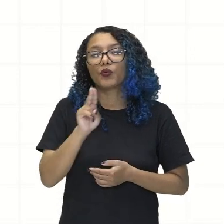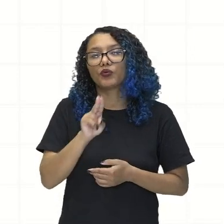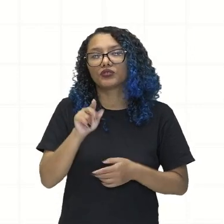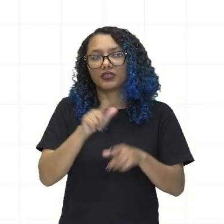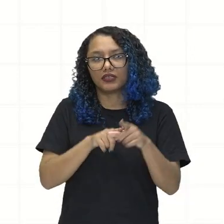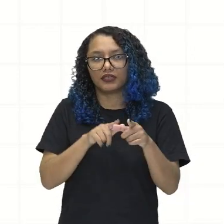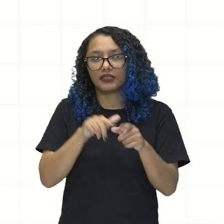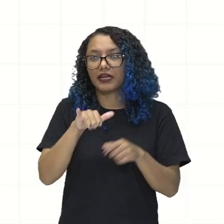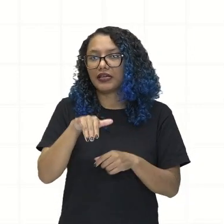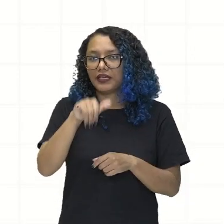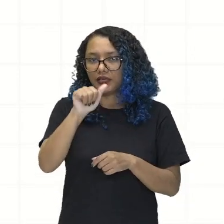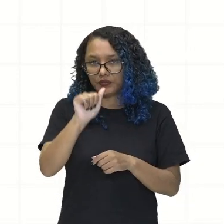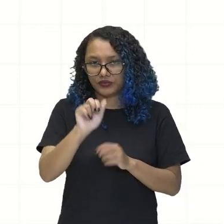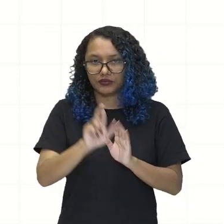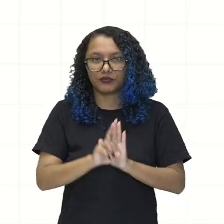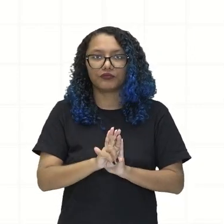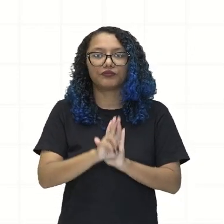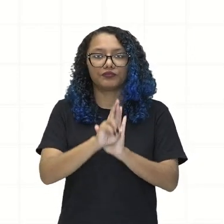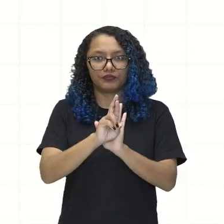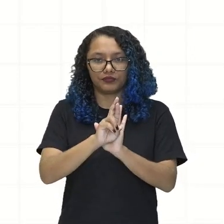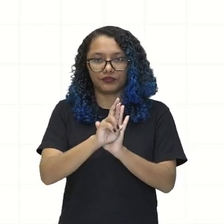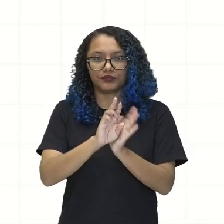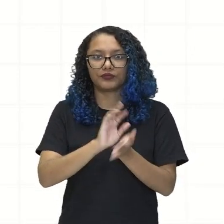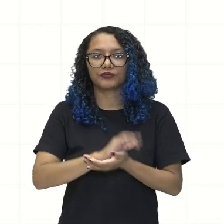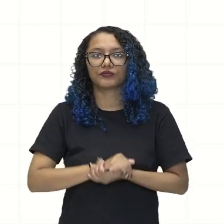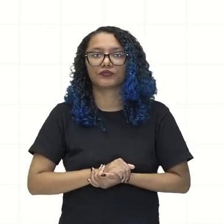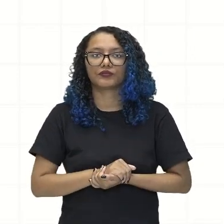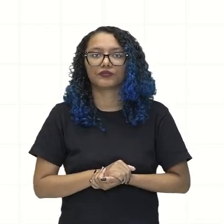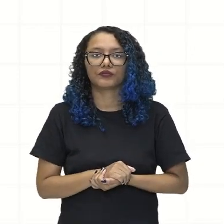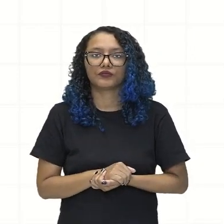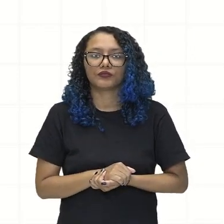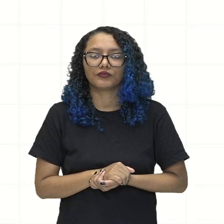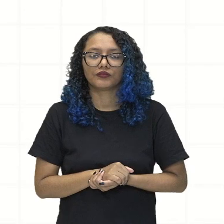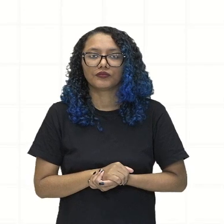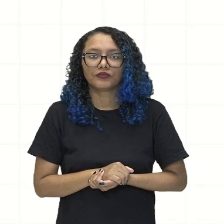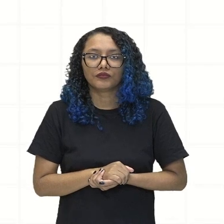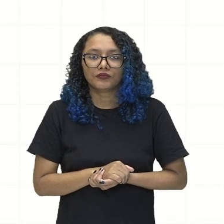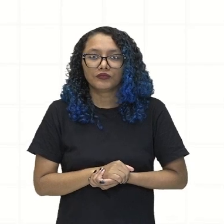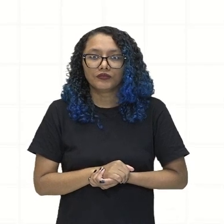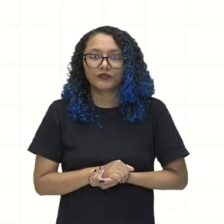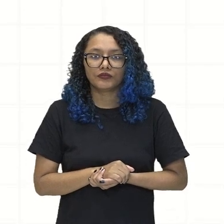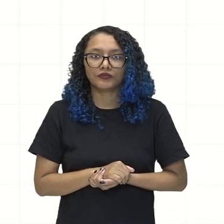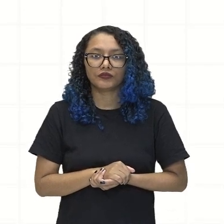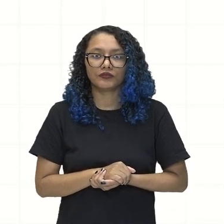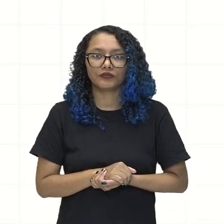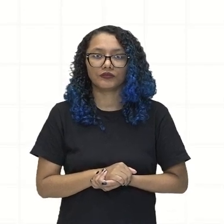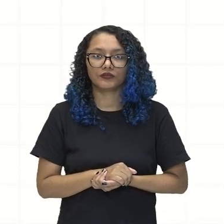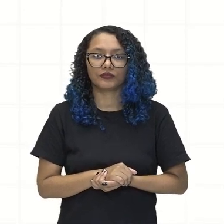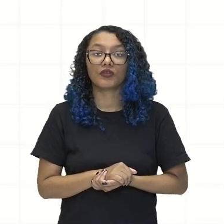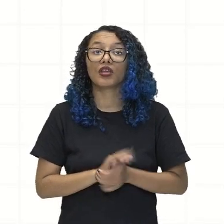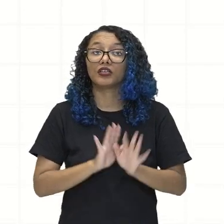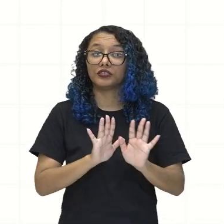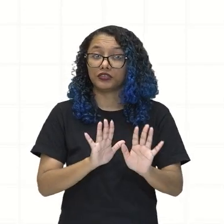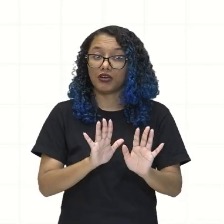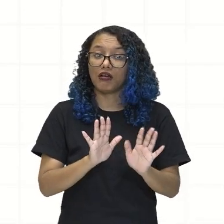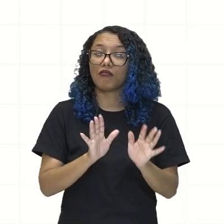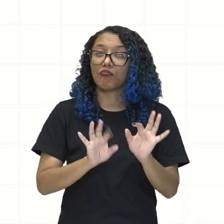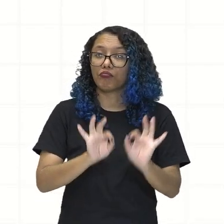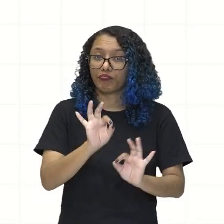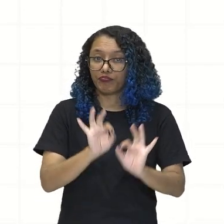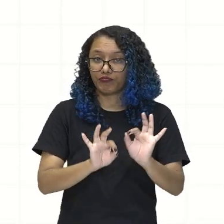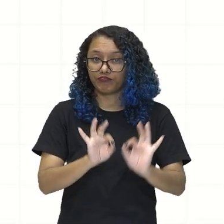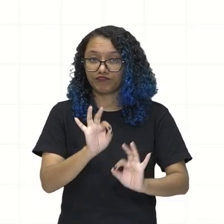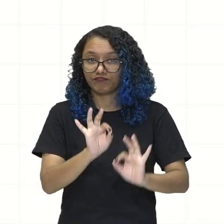Y. Beleza? Tudo bem, ó. Já comecei a modelar. Então, o primeiro ponto